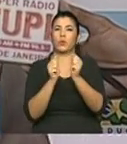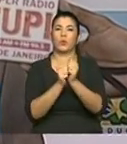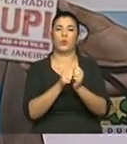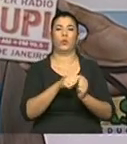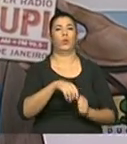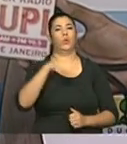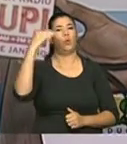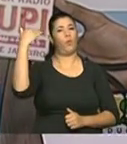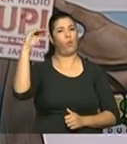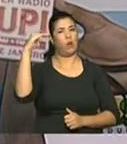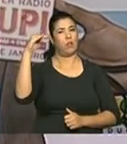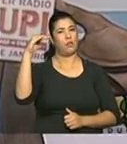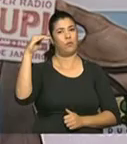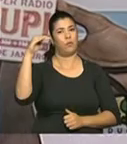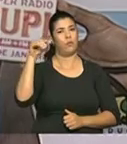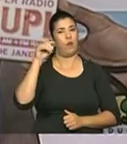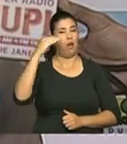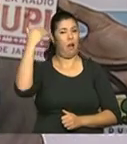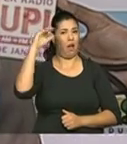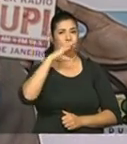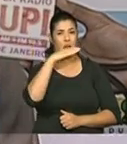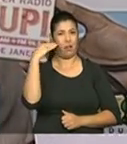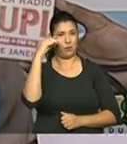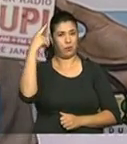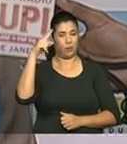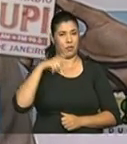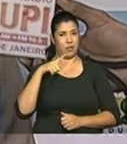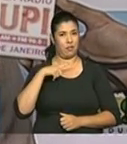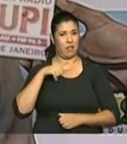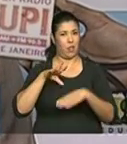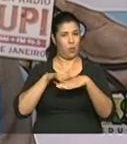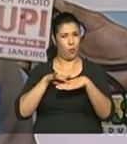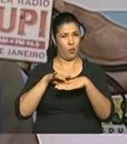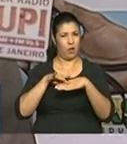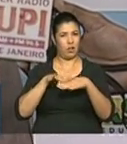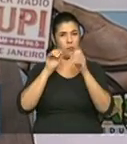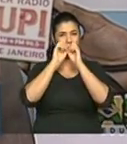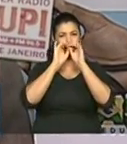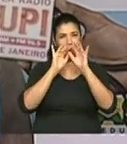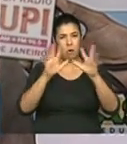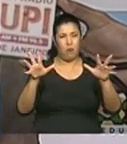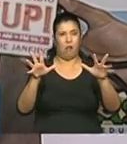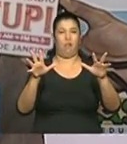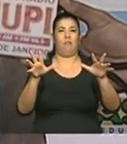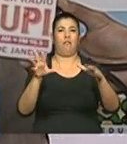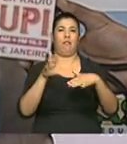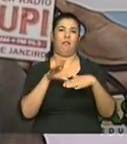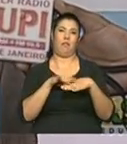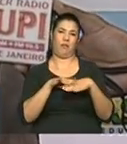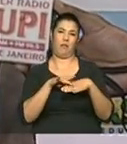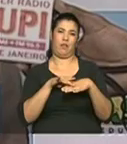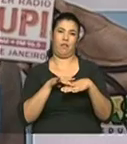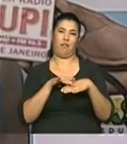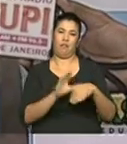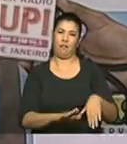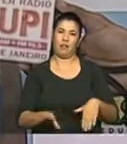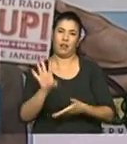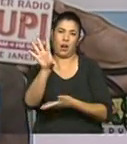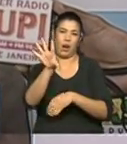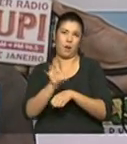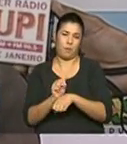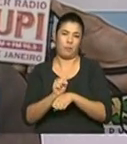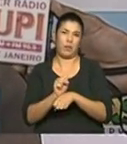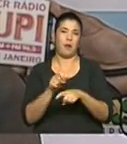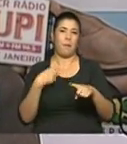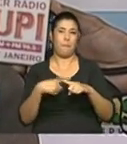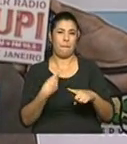são os transmissores da doença. Tá certo? Então, a interrupção da cadeia de transmissão da doença tem um locus privilegiado, até porque